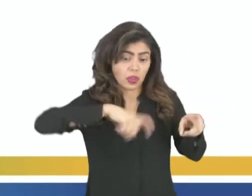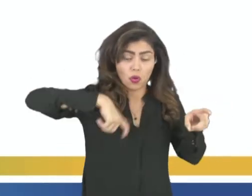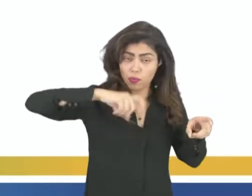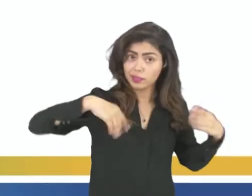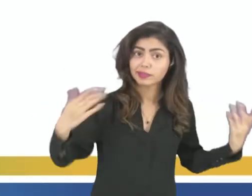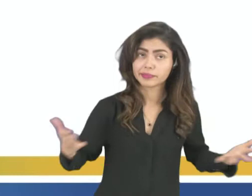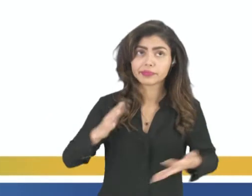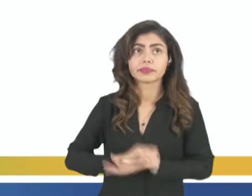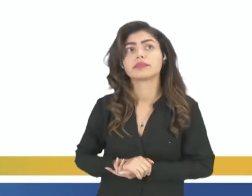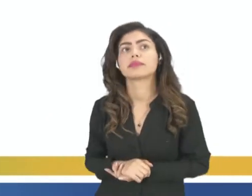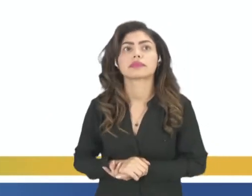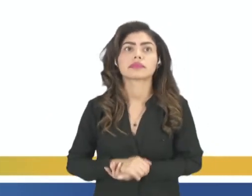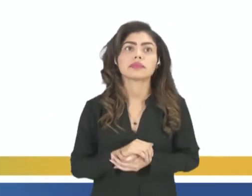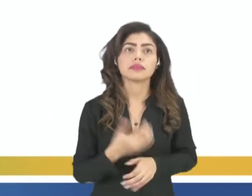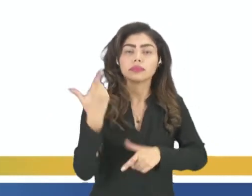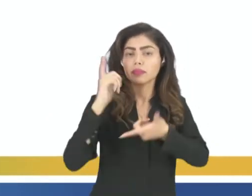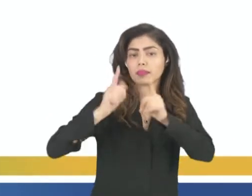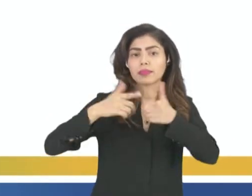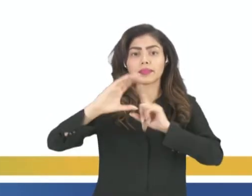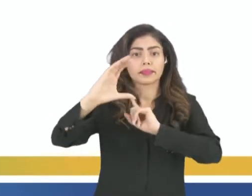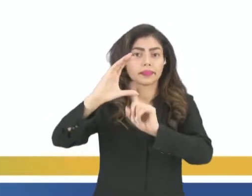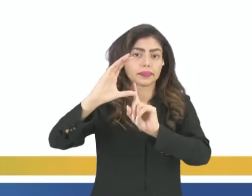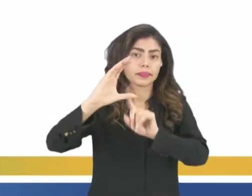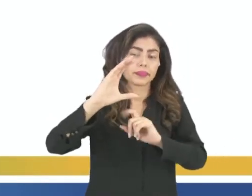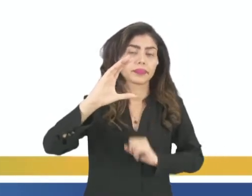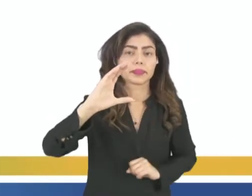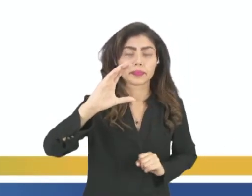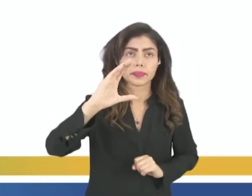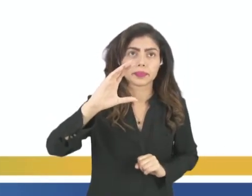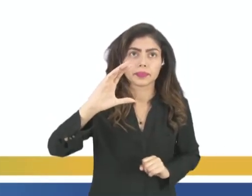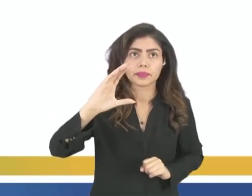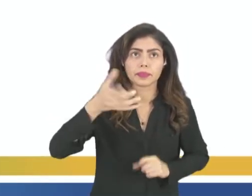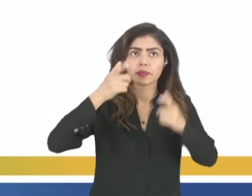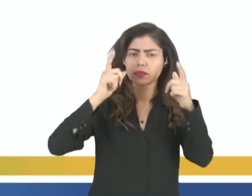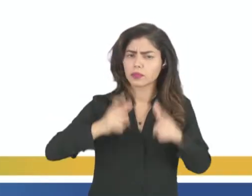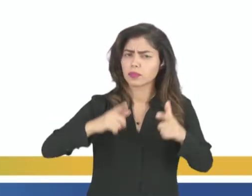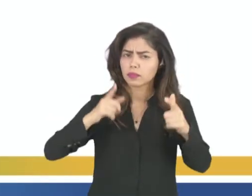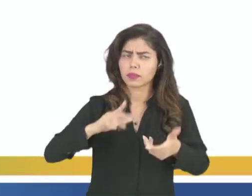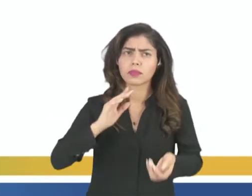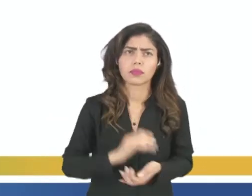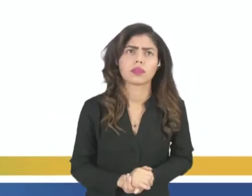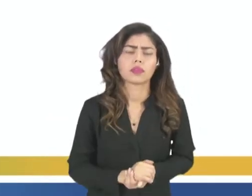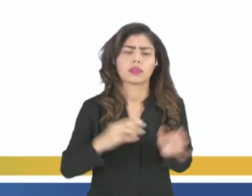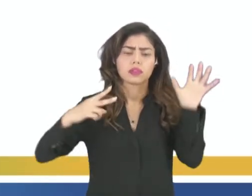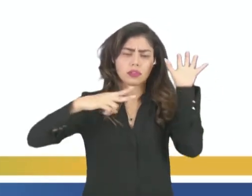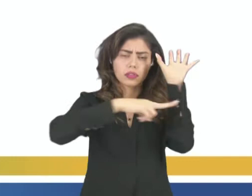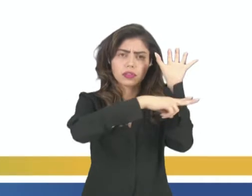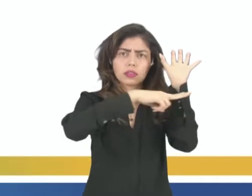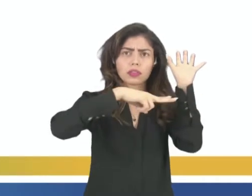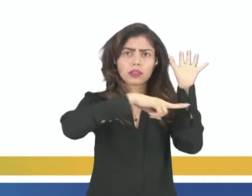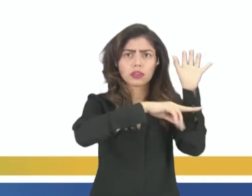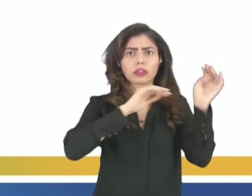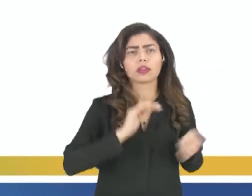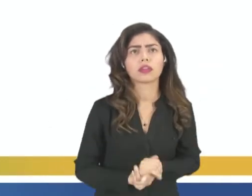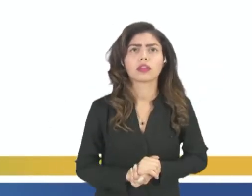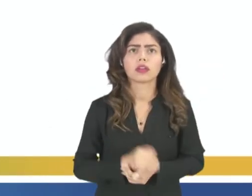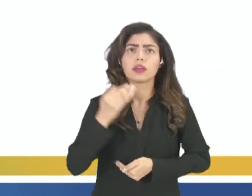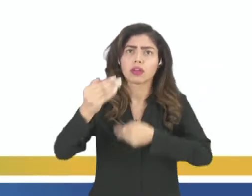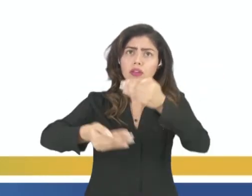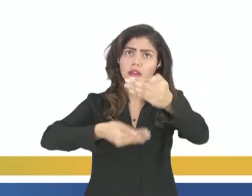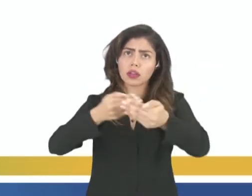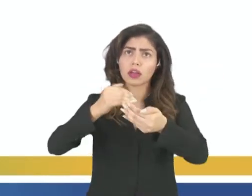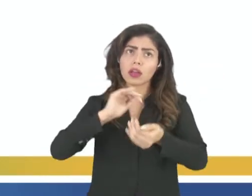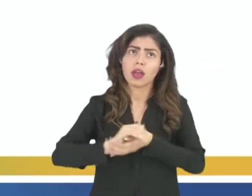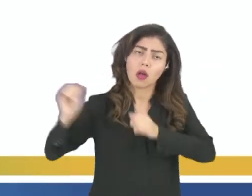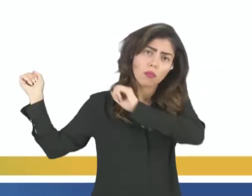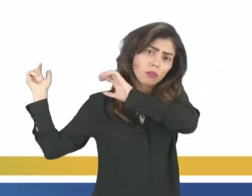estudamos, a resposta correta é a letra C, onde o êxodo rural ele pode ser definido como um deslocamento em